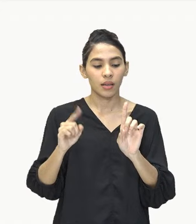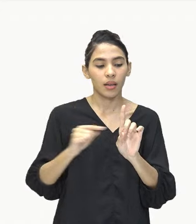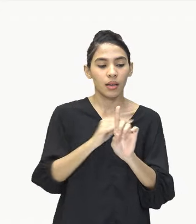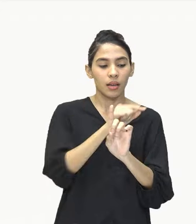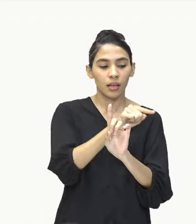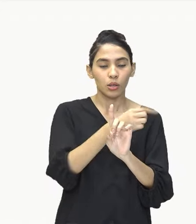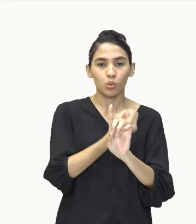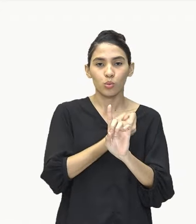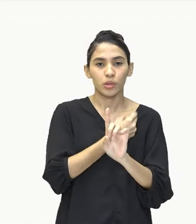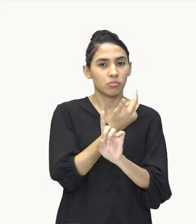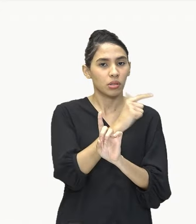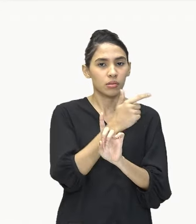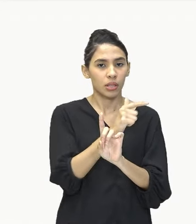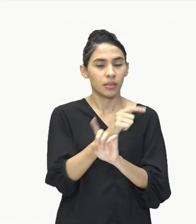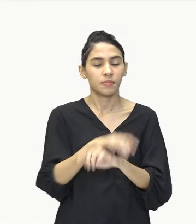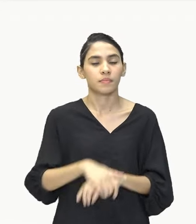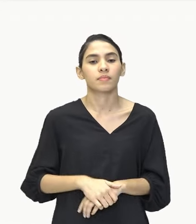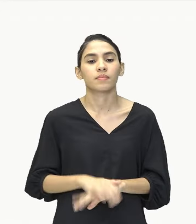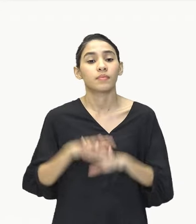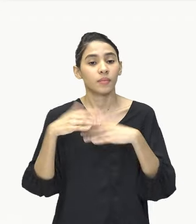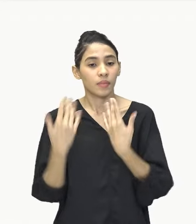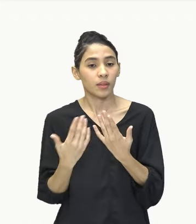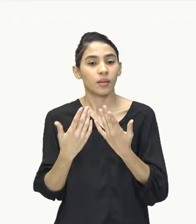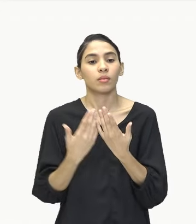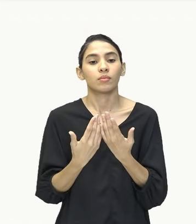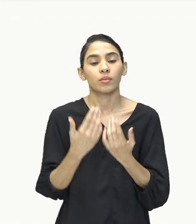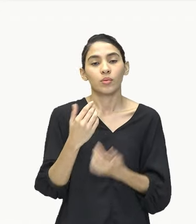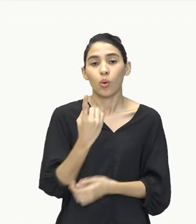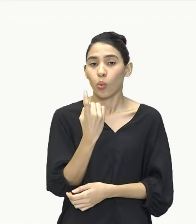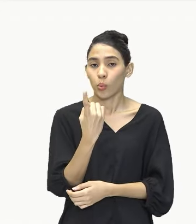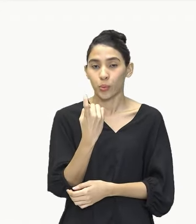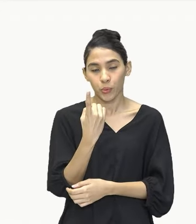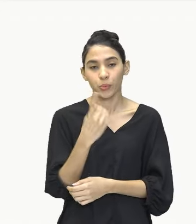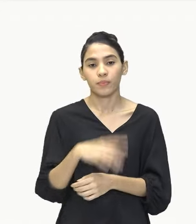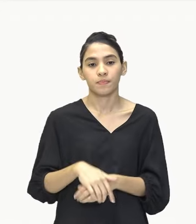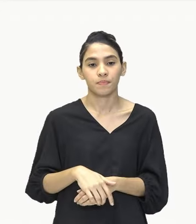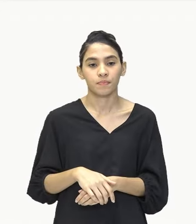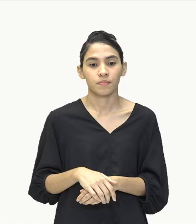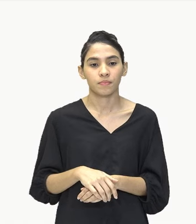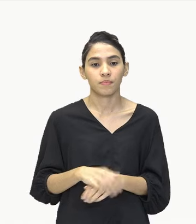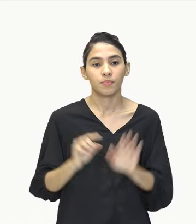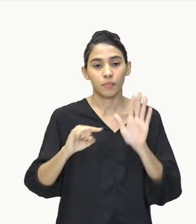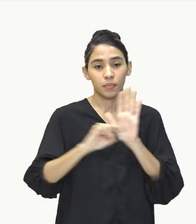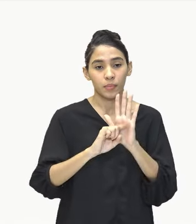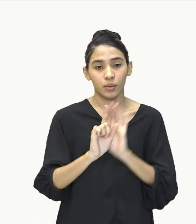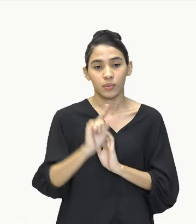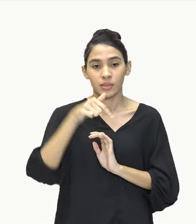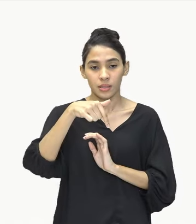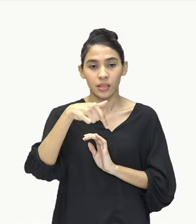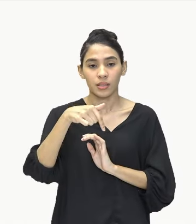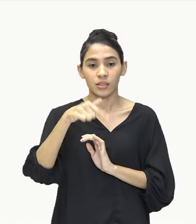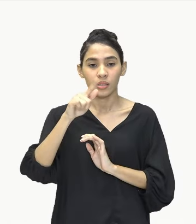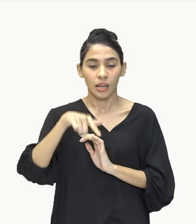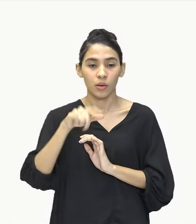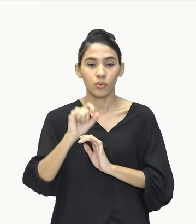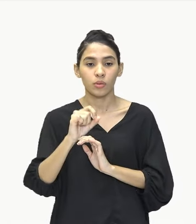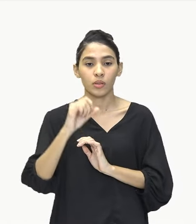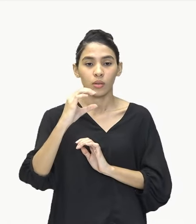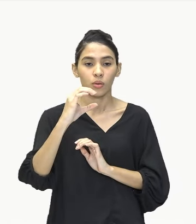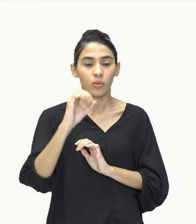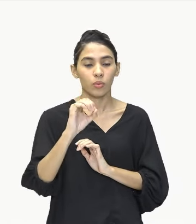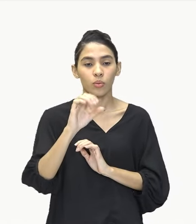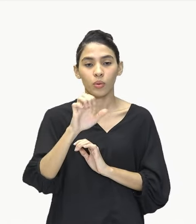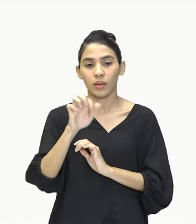nenhuma letra. Então, isso faz com que ele seja único e esse menos aqui é o sinal do